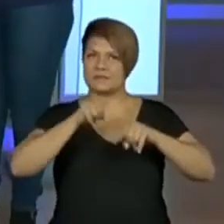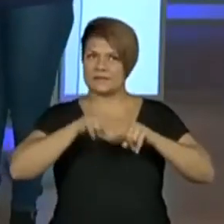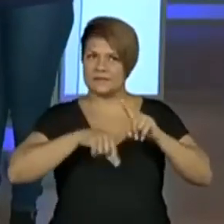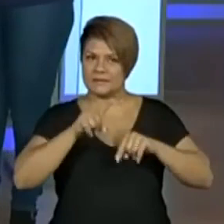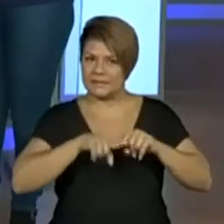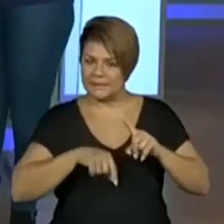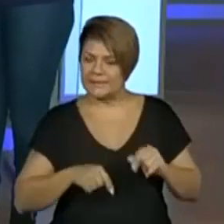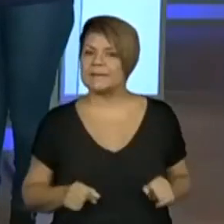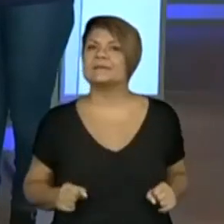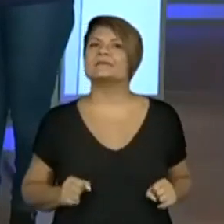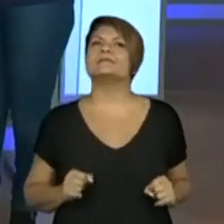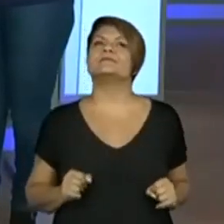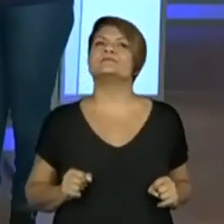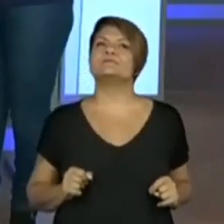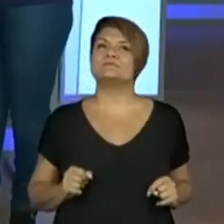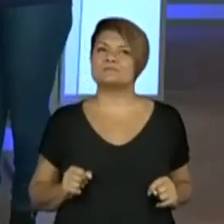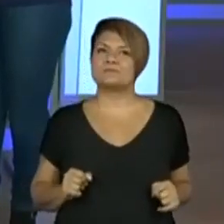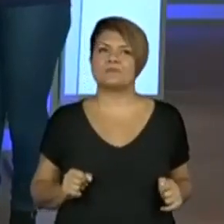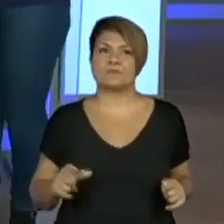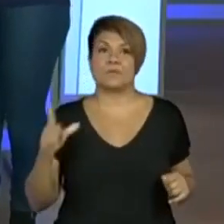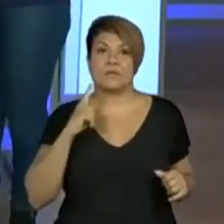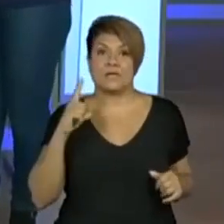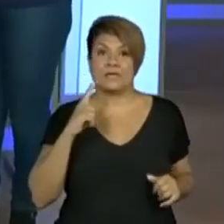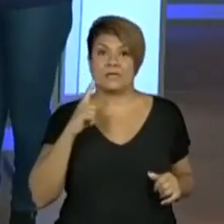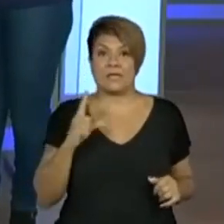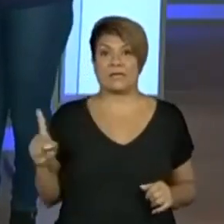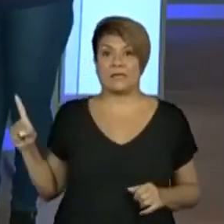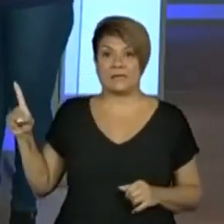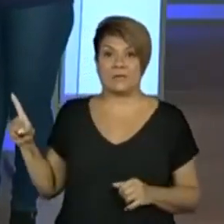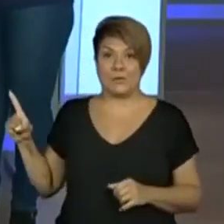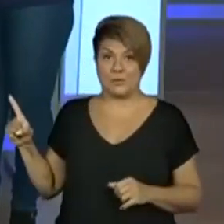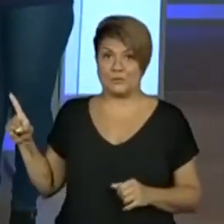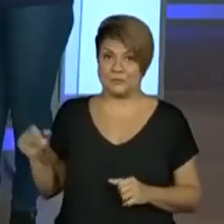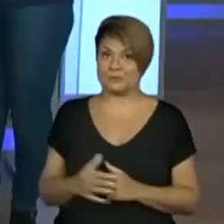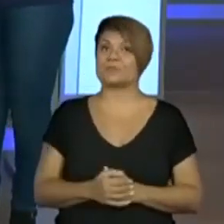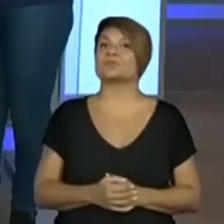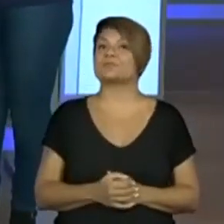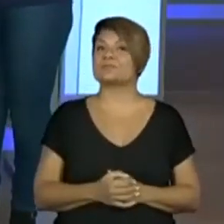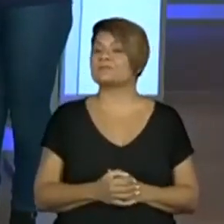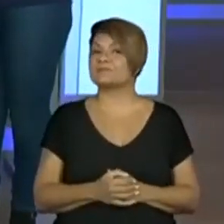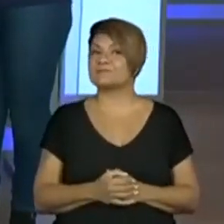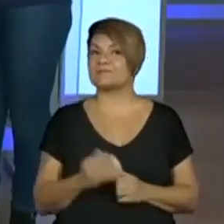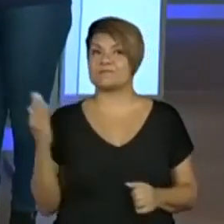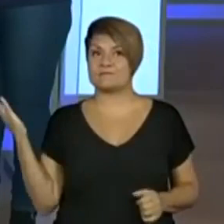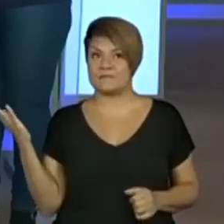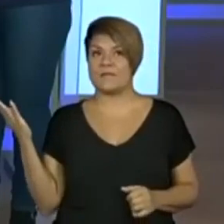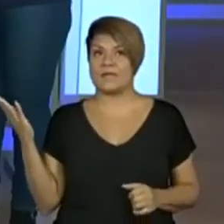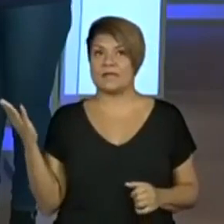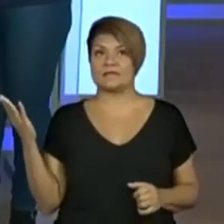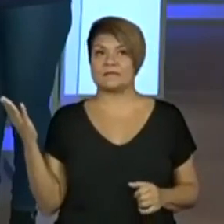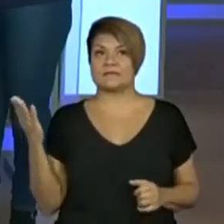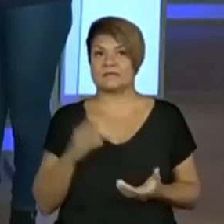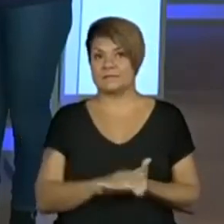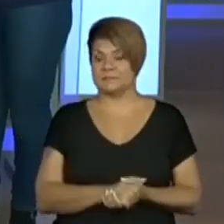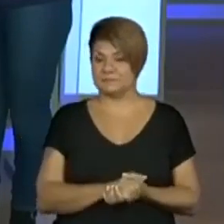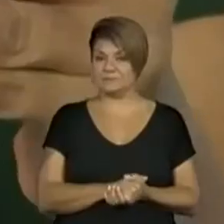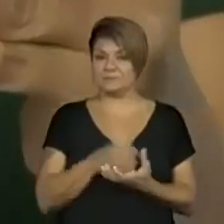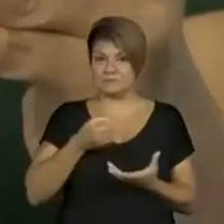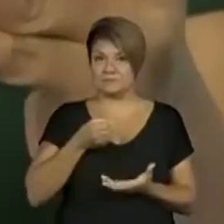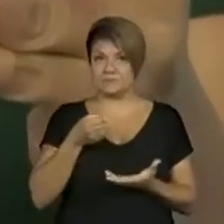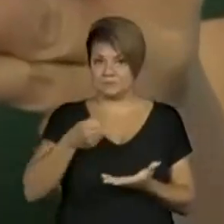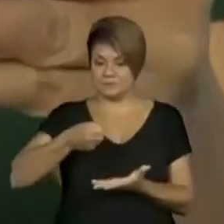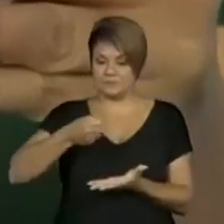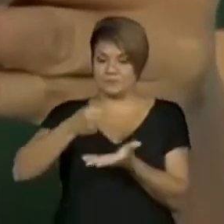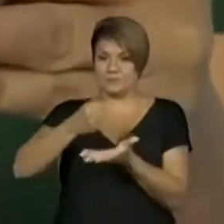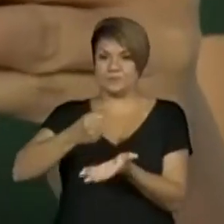diferentes materiais gente tem aqui ó né Essa xícara por exemplo